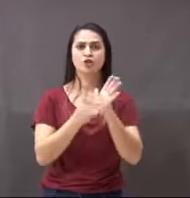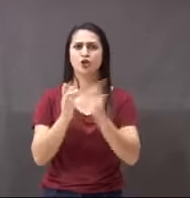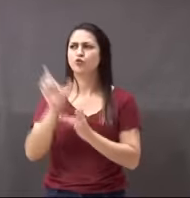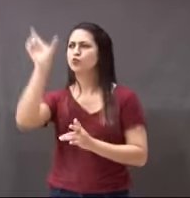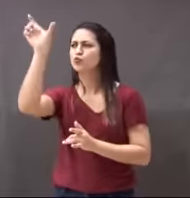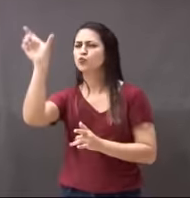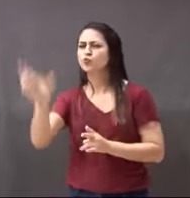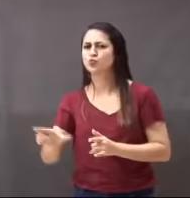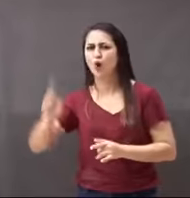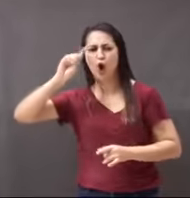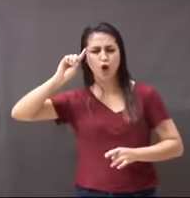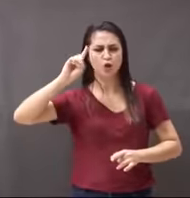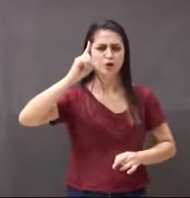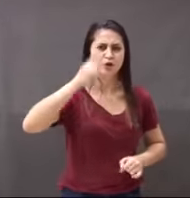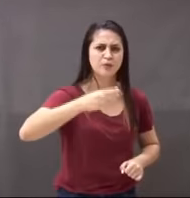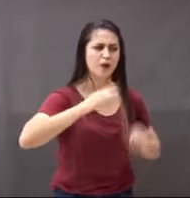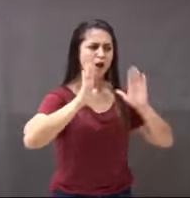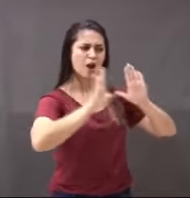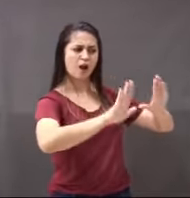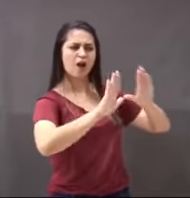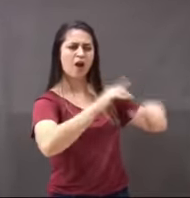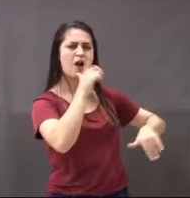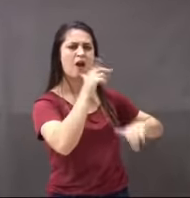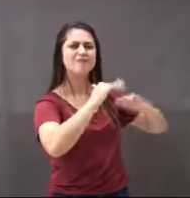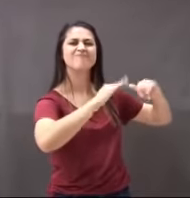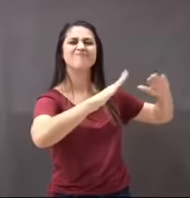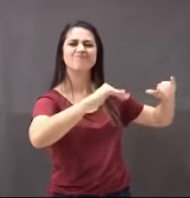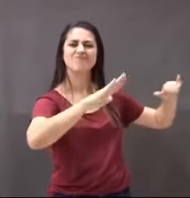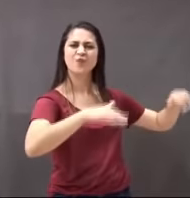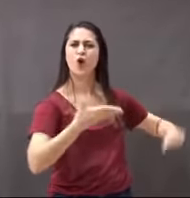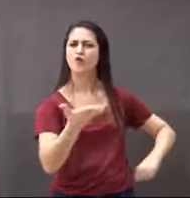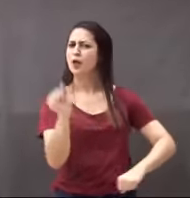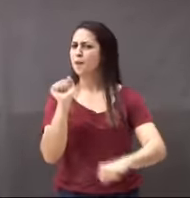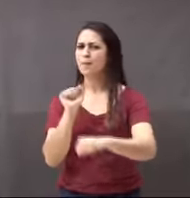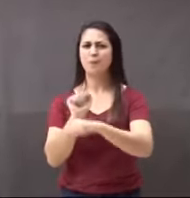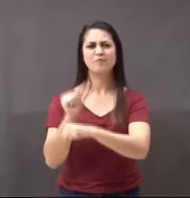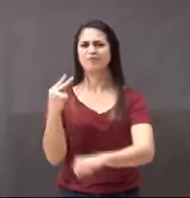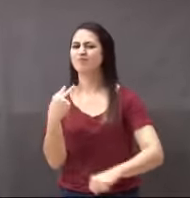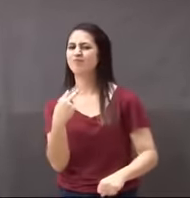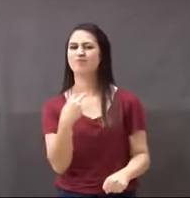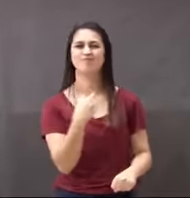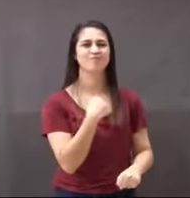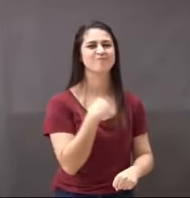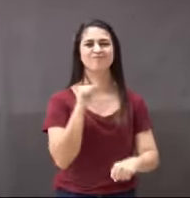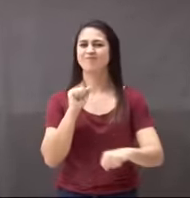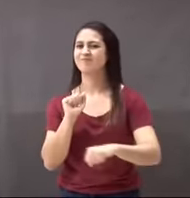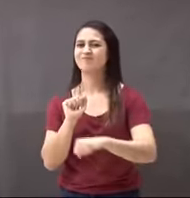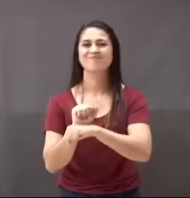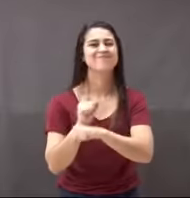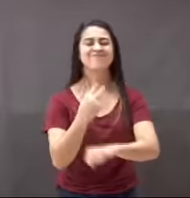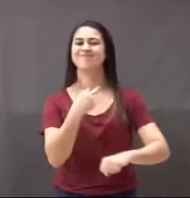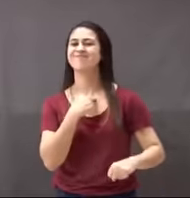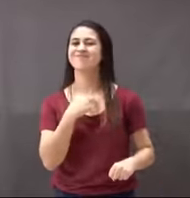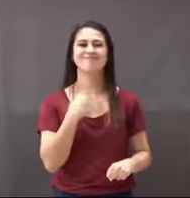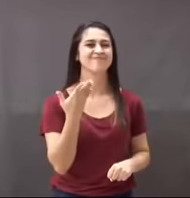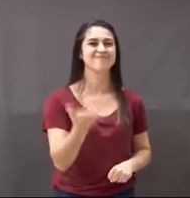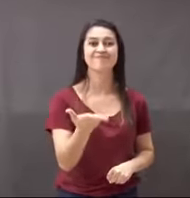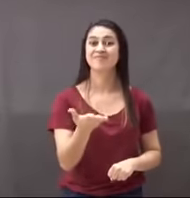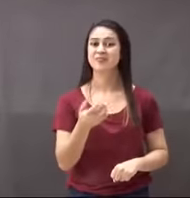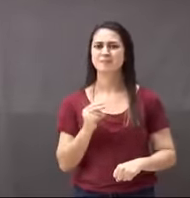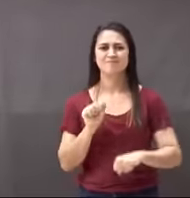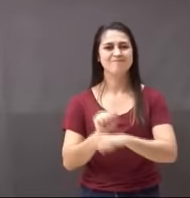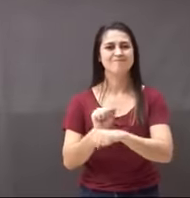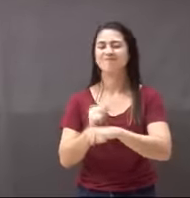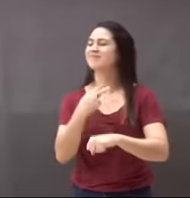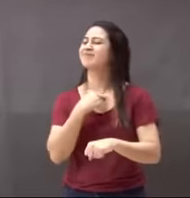Jesus o Nazareno e já dei ordem pra acalmar o mar. Você não vai parar, você não vai parar, você não